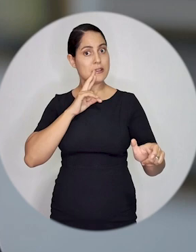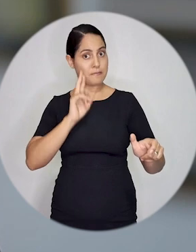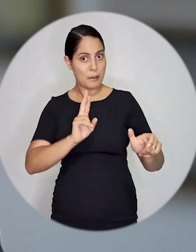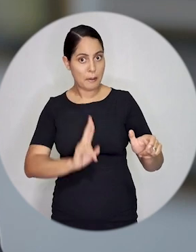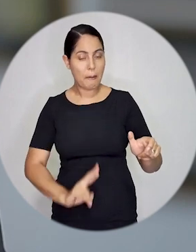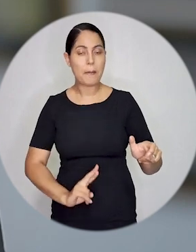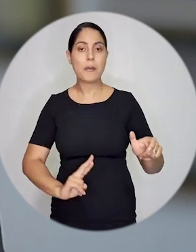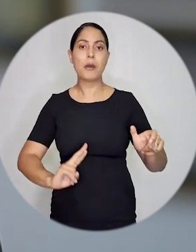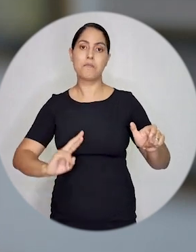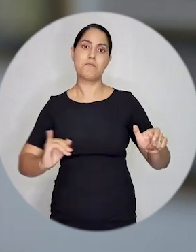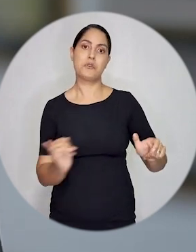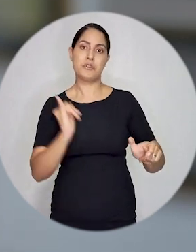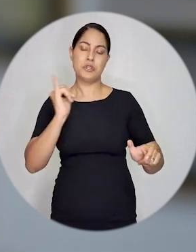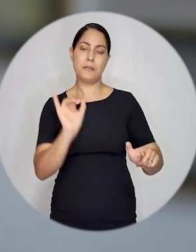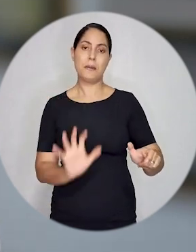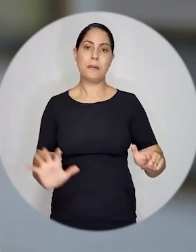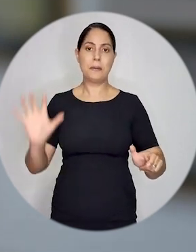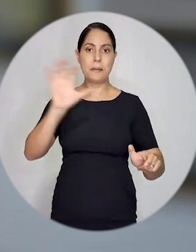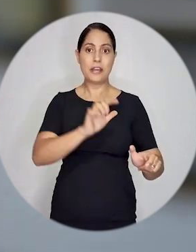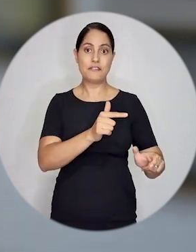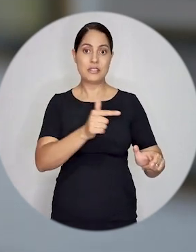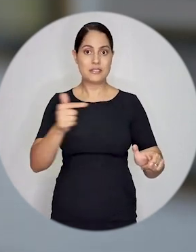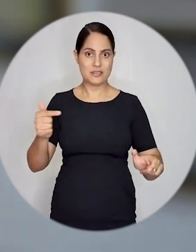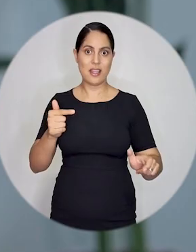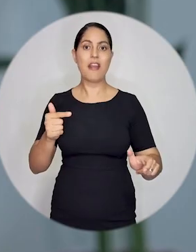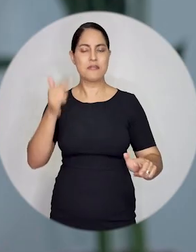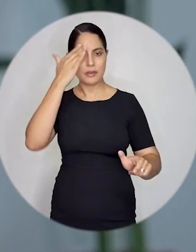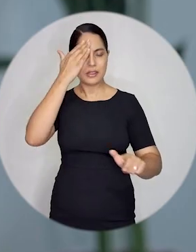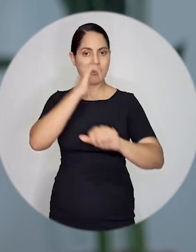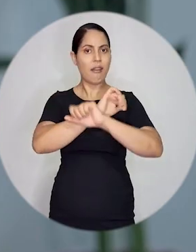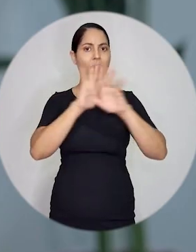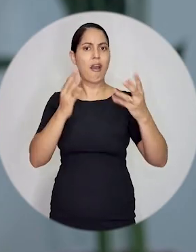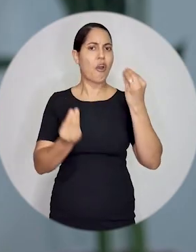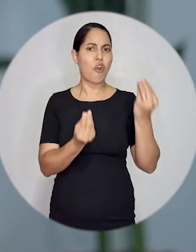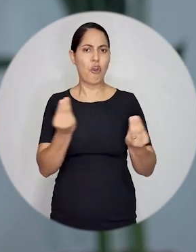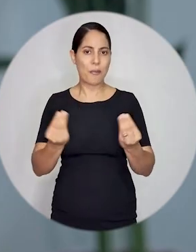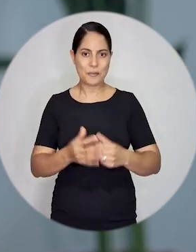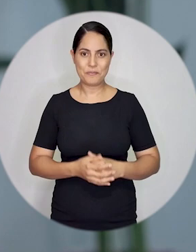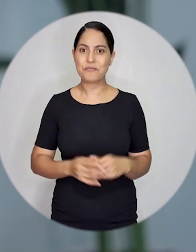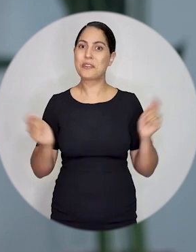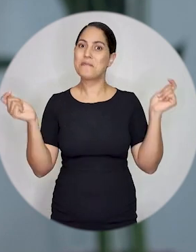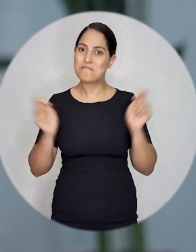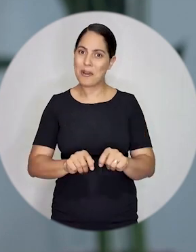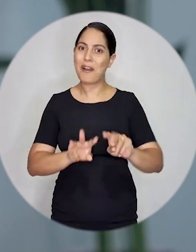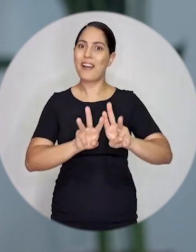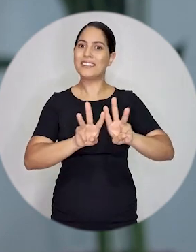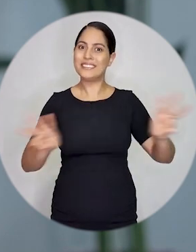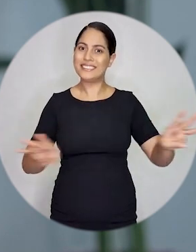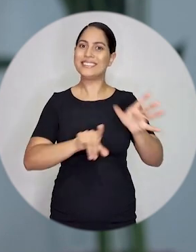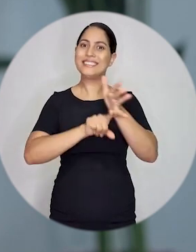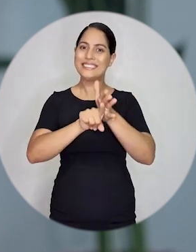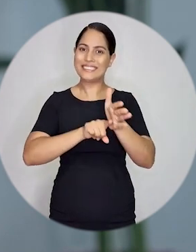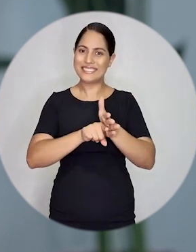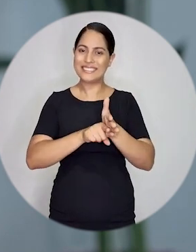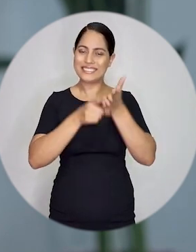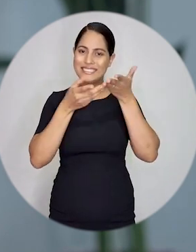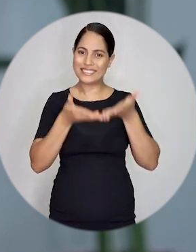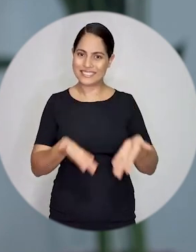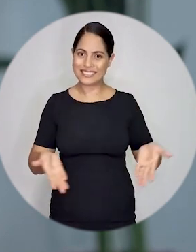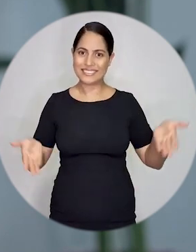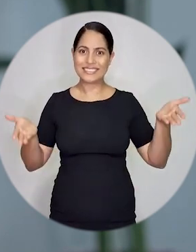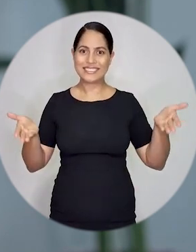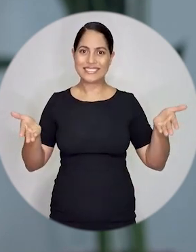e as oportunidades em cada uma das 27 seccionais. Para participar, basta acessar a página da pesquisa